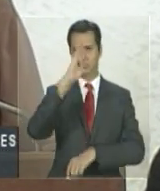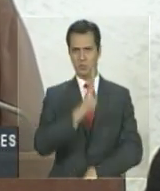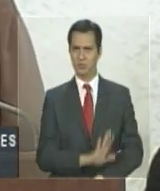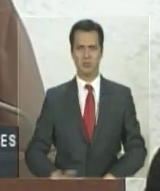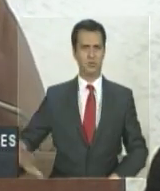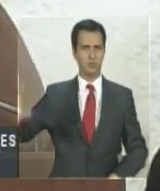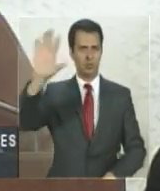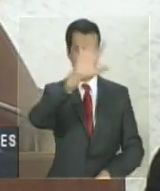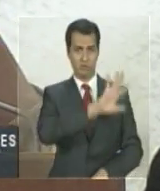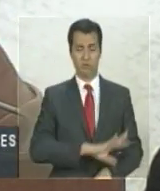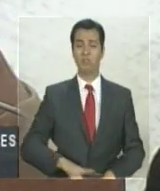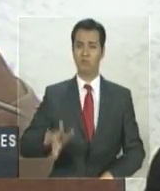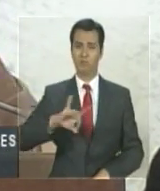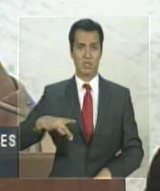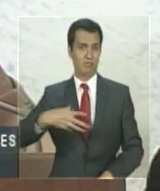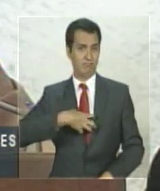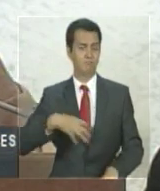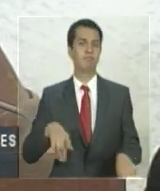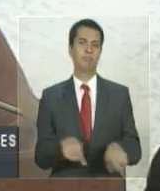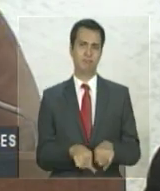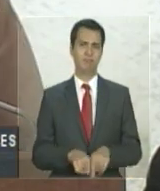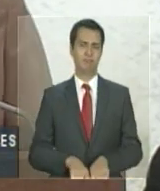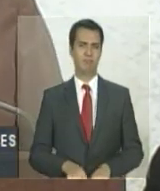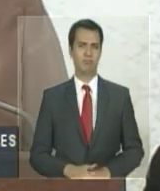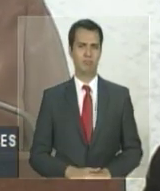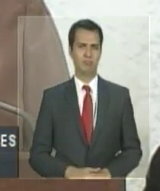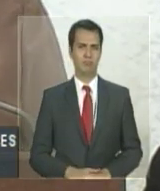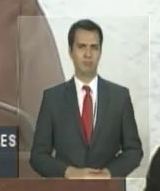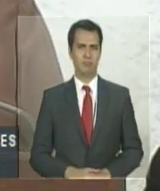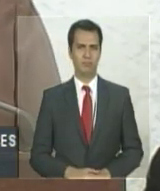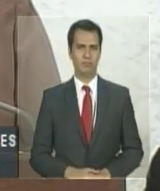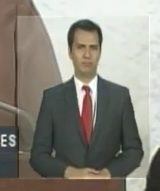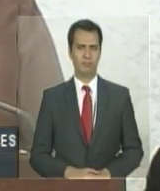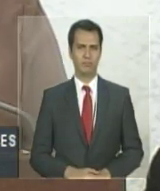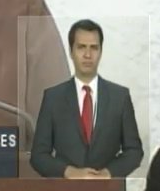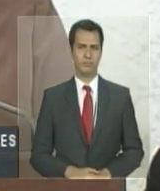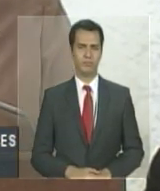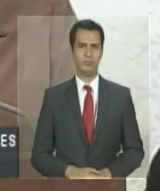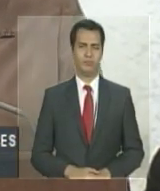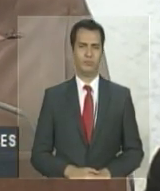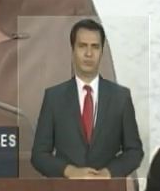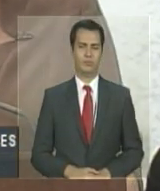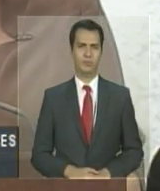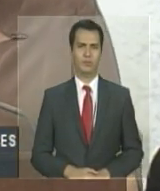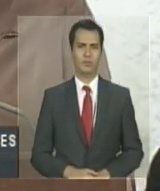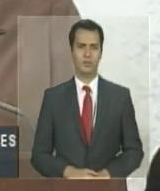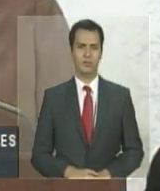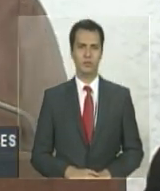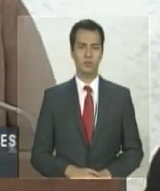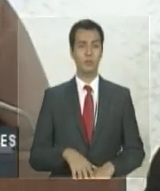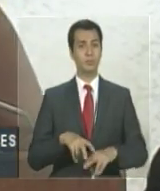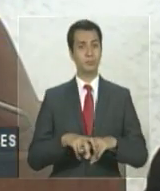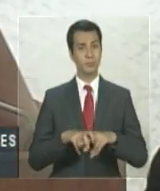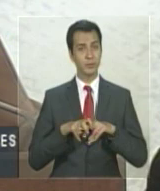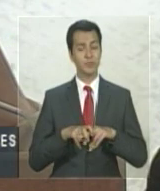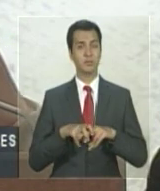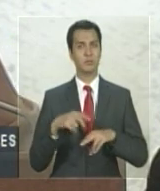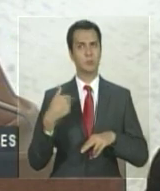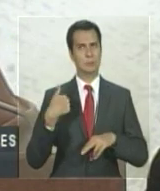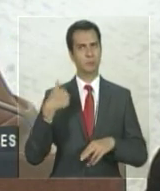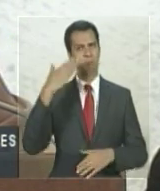serão impactadas por elas. Por isso, eu acredito que,